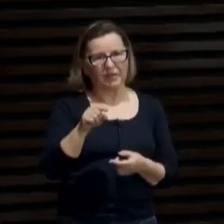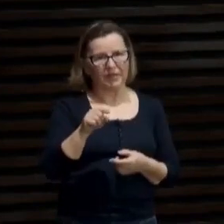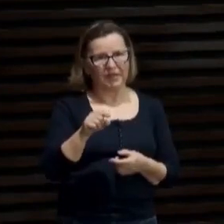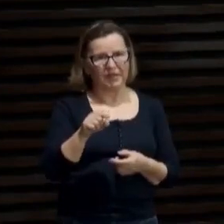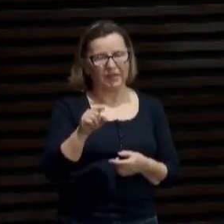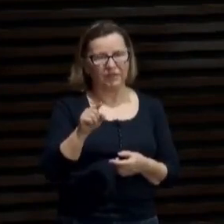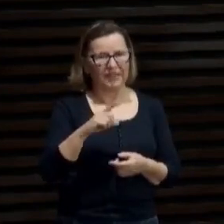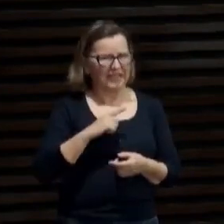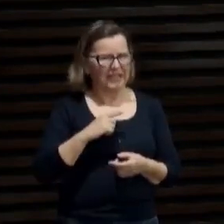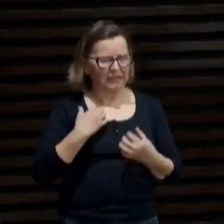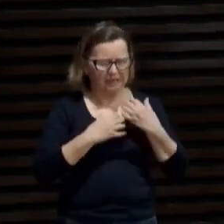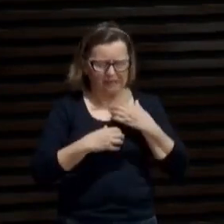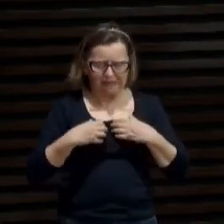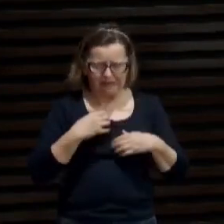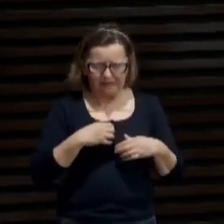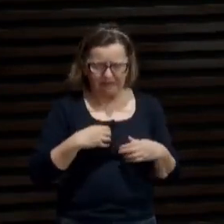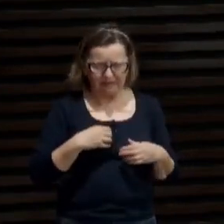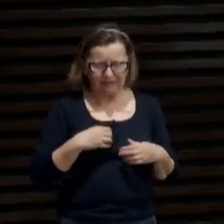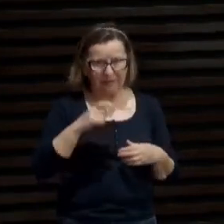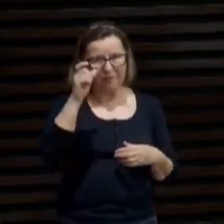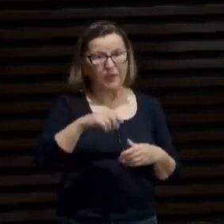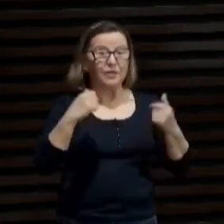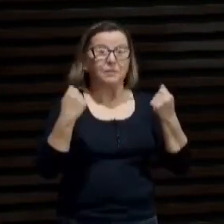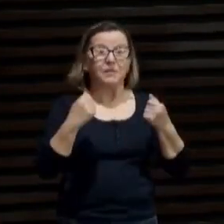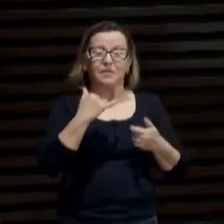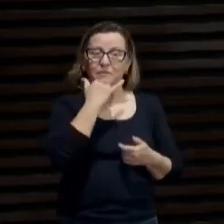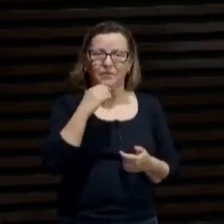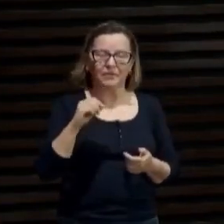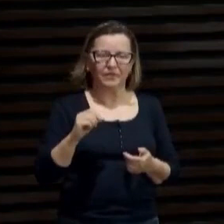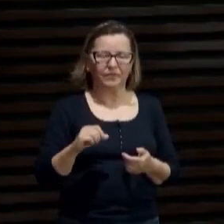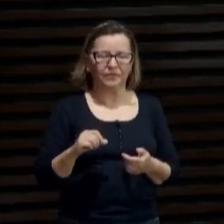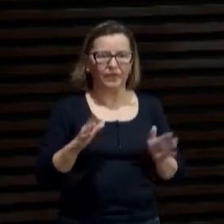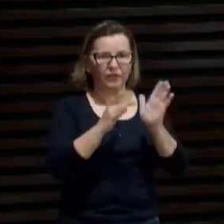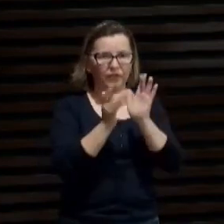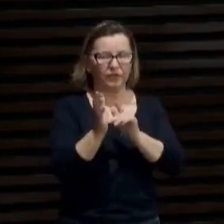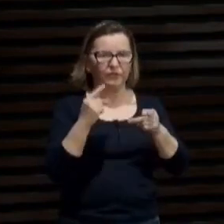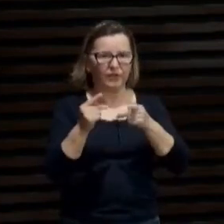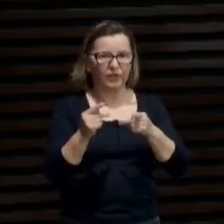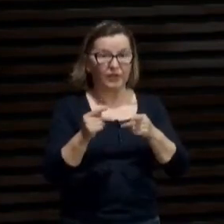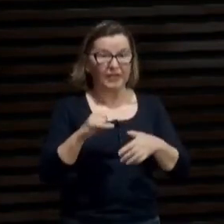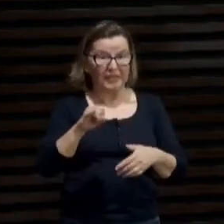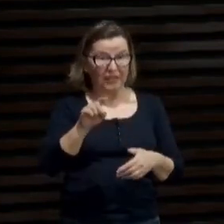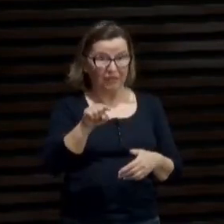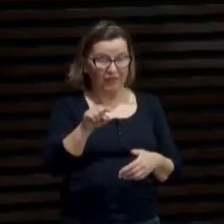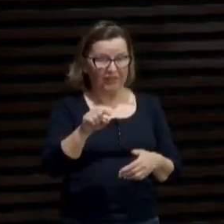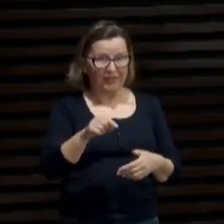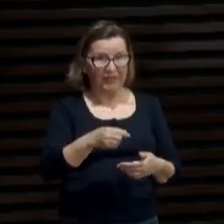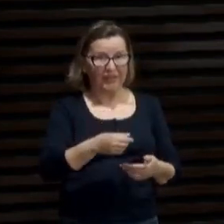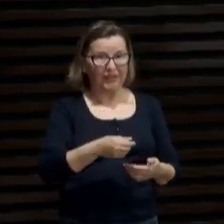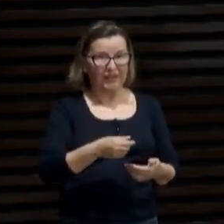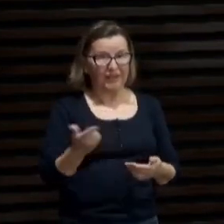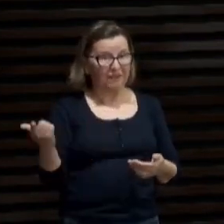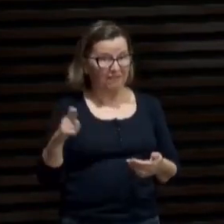alguma amargura? Alguém que precisa ser perdoado? Jesus diz assim que se você vier trazer a tua oferta e se lembrar que tem